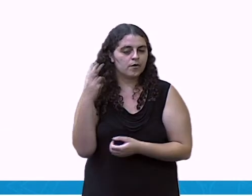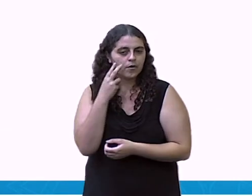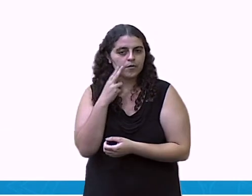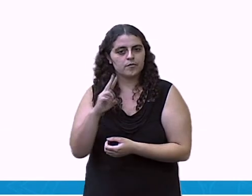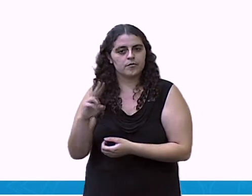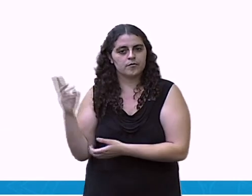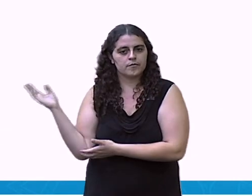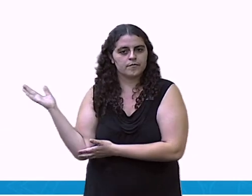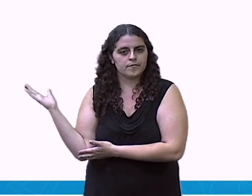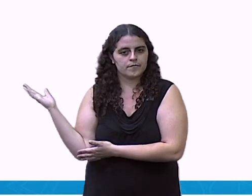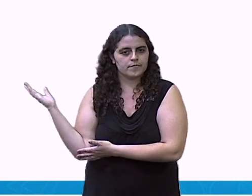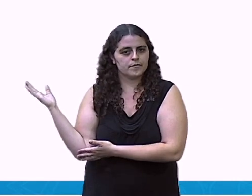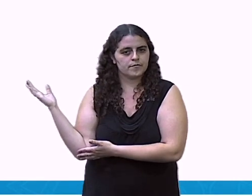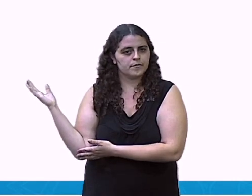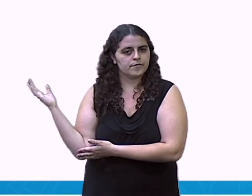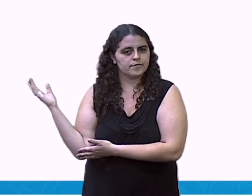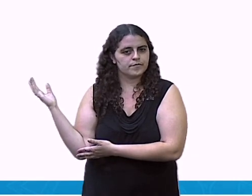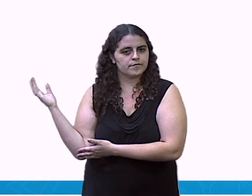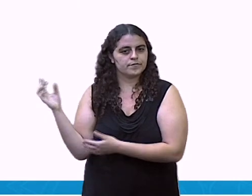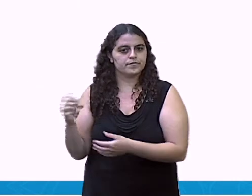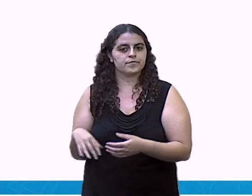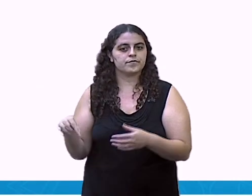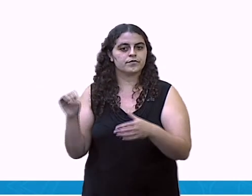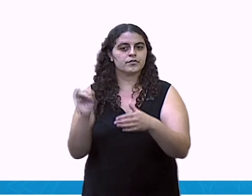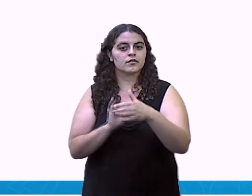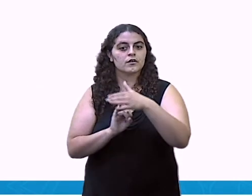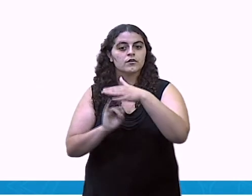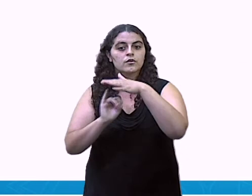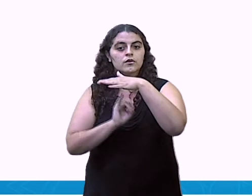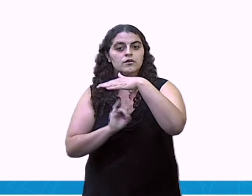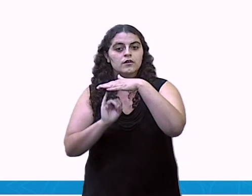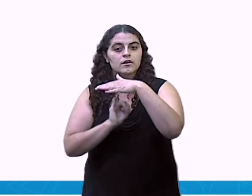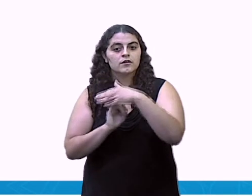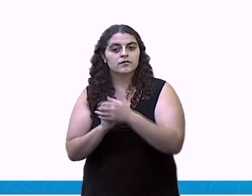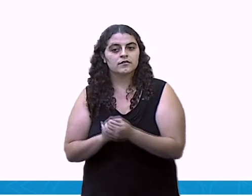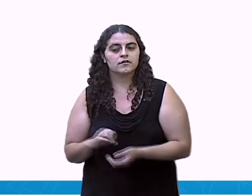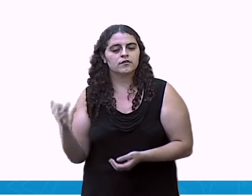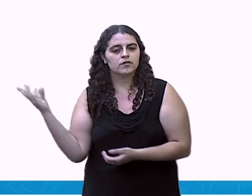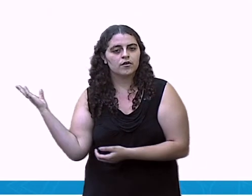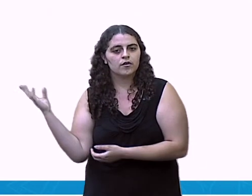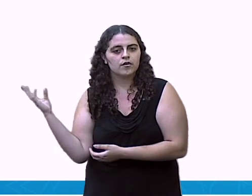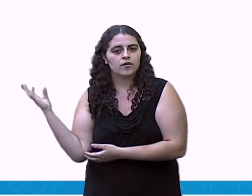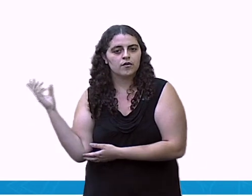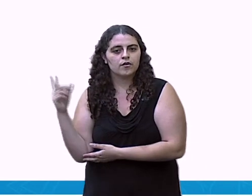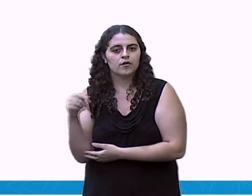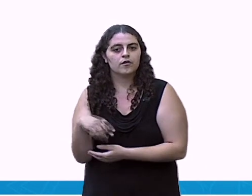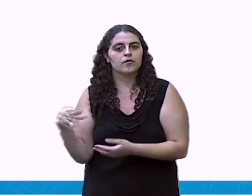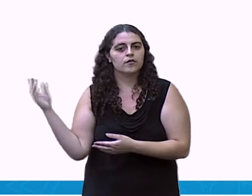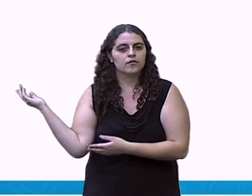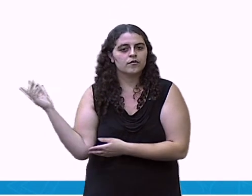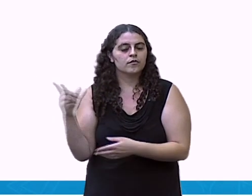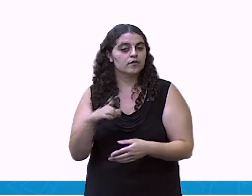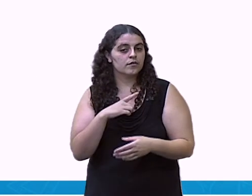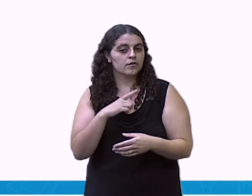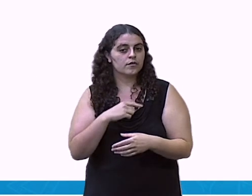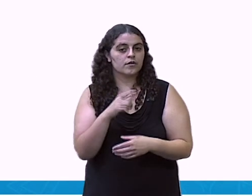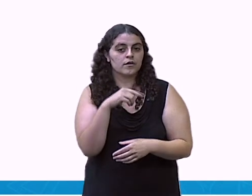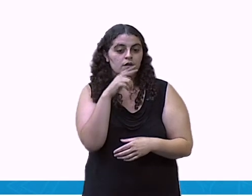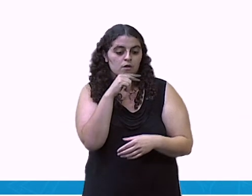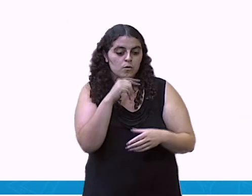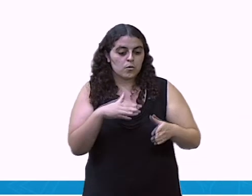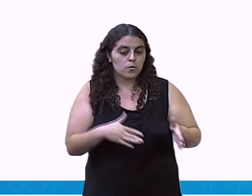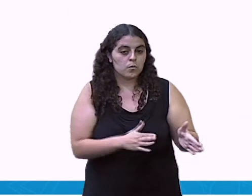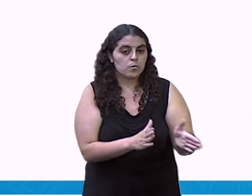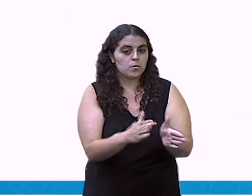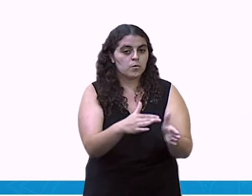paisagem modificada. As hidroelétricas, né? Que mesmo estando dentro de uma reserva onde estão os